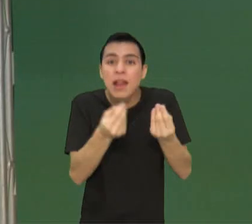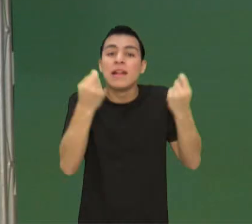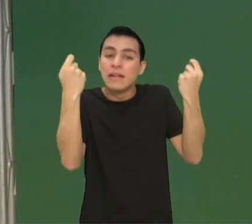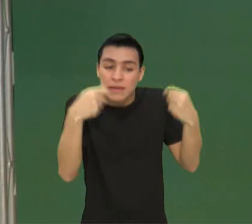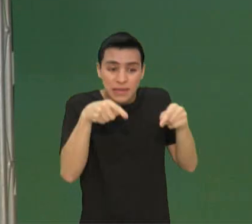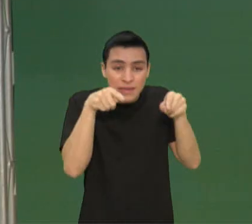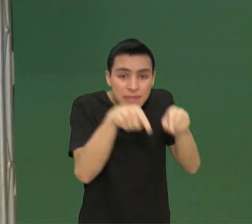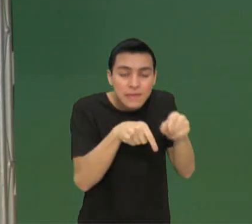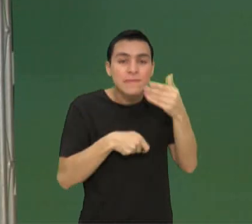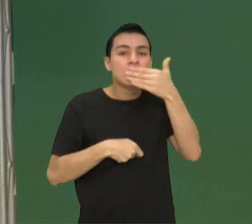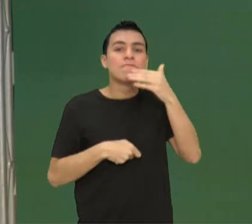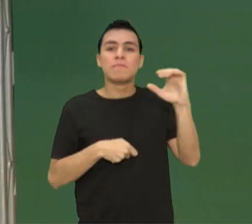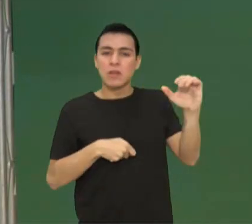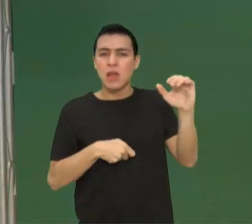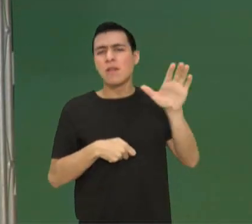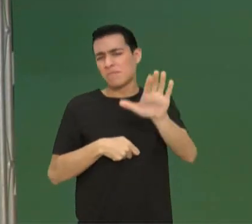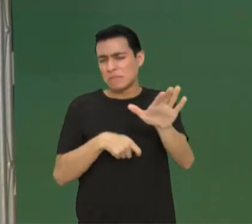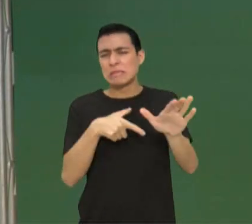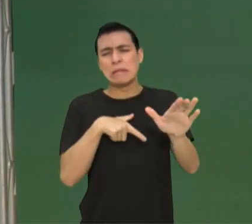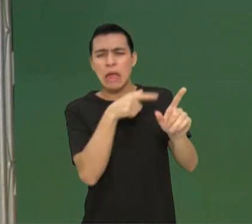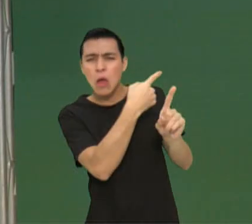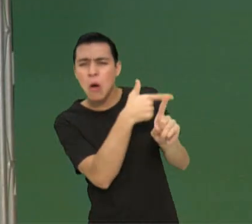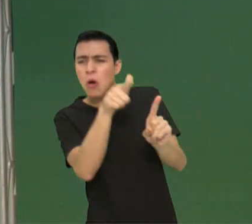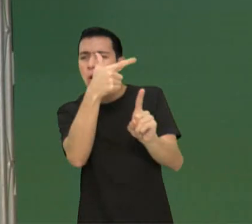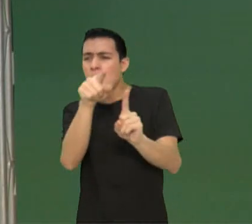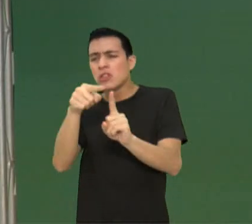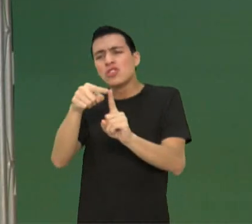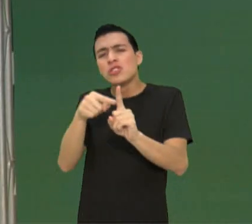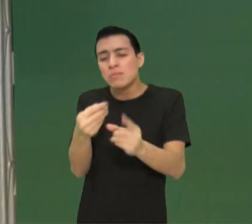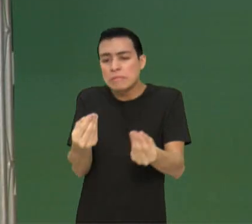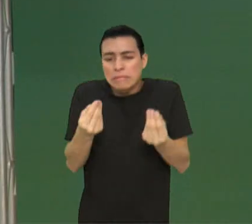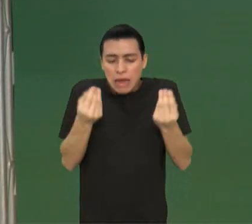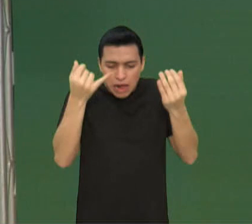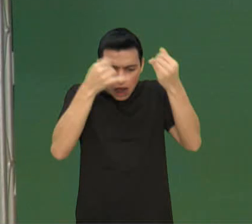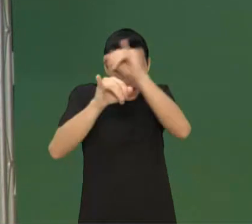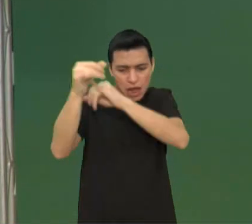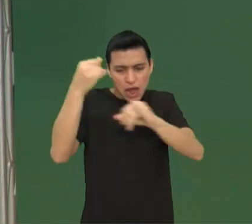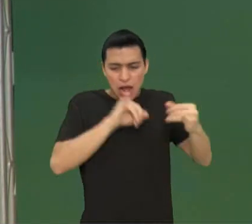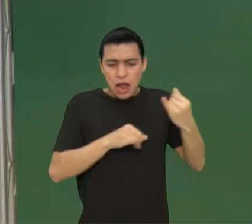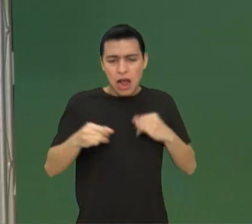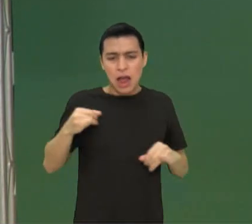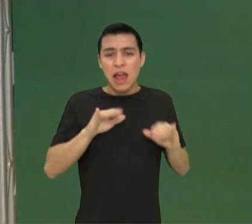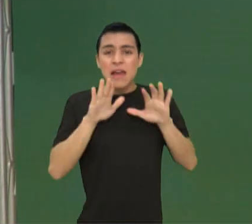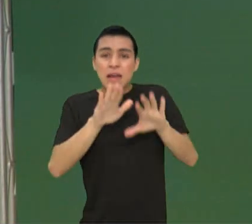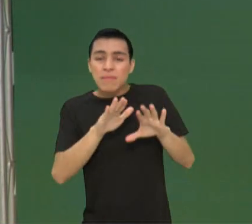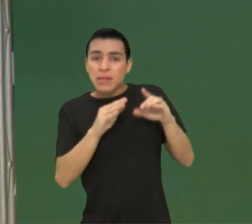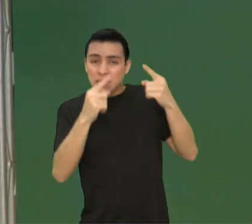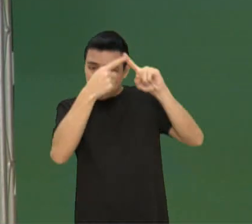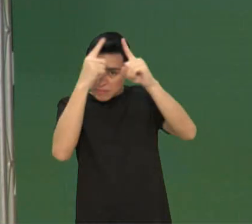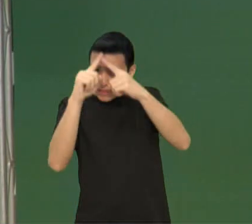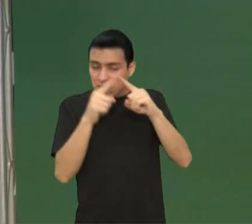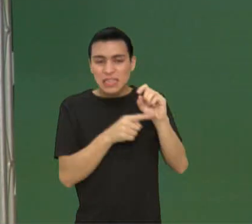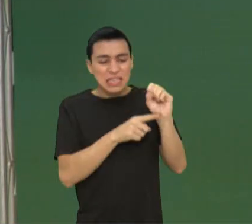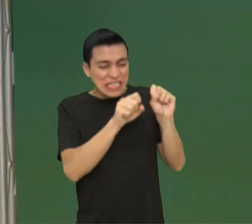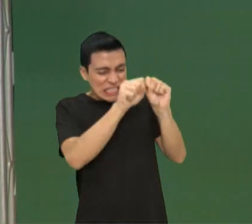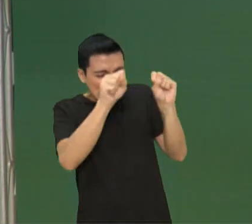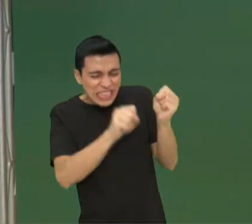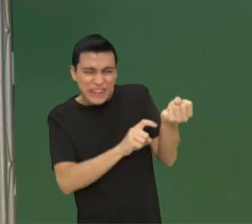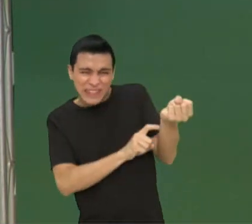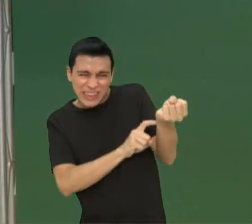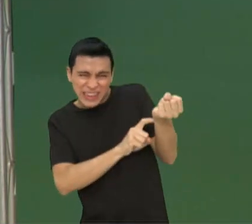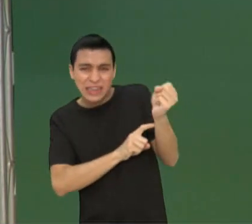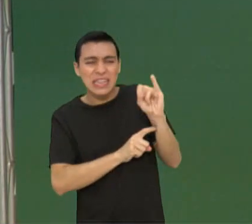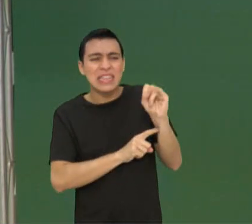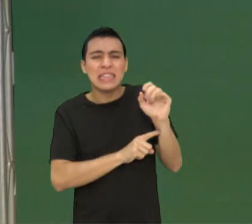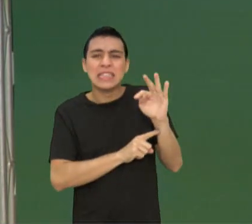carboidratos. Tem outros tipos de fontes de energia, mas são situações muito extremas para o sistema nervoso adotar isso e que acabam gerando algumas vezes